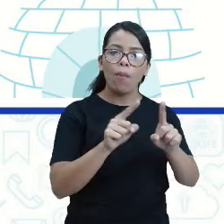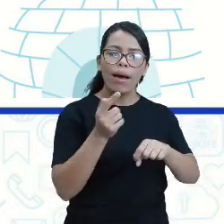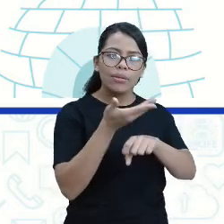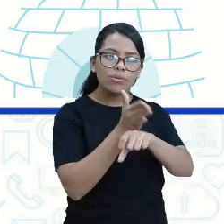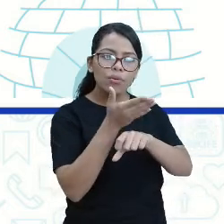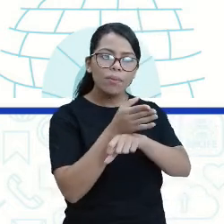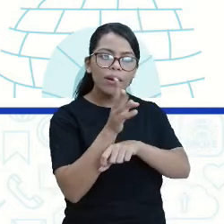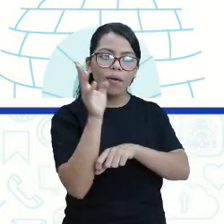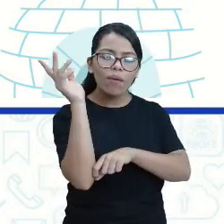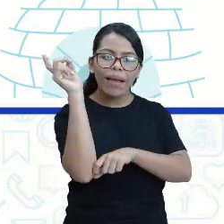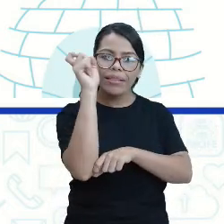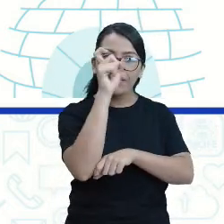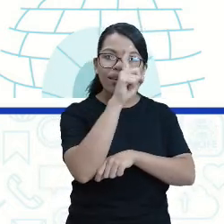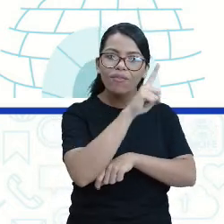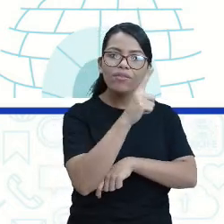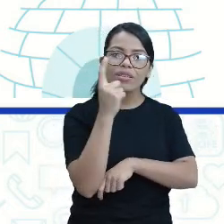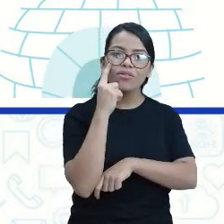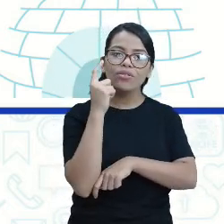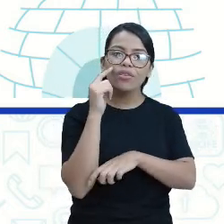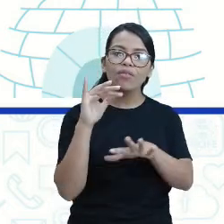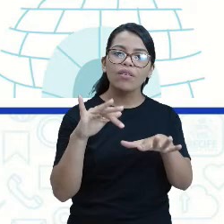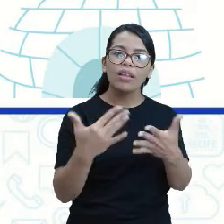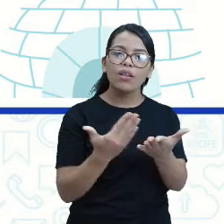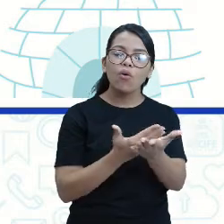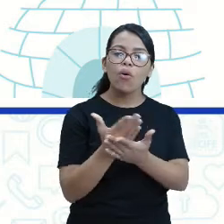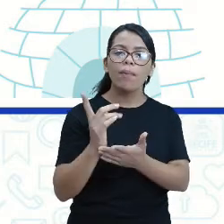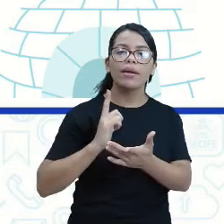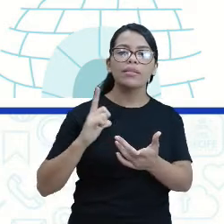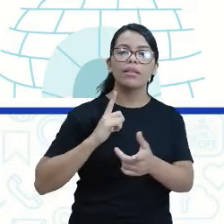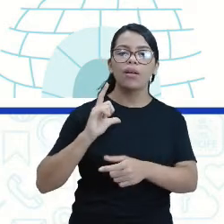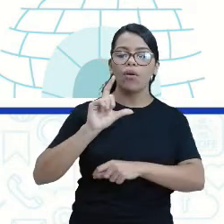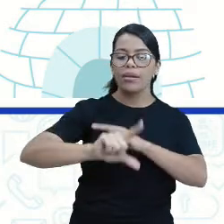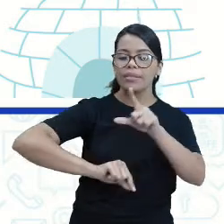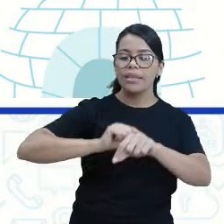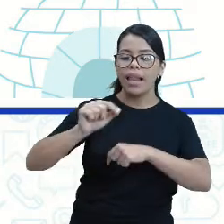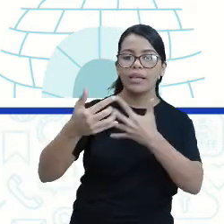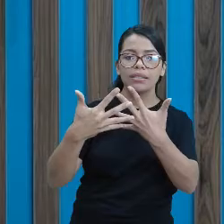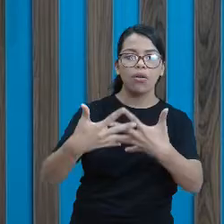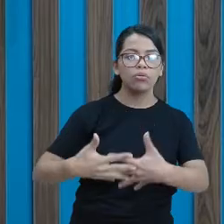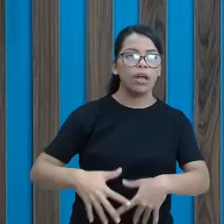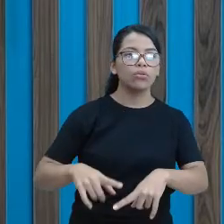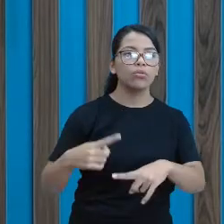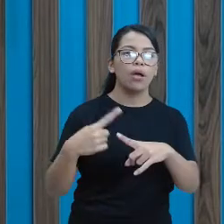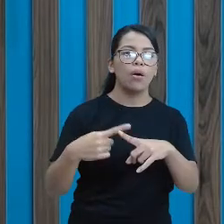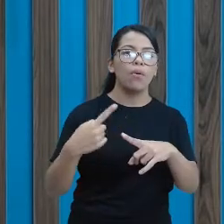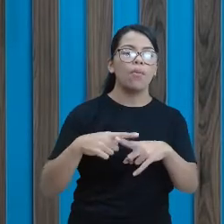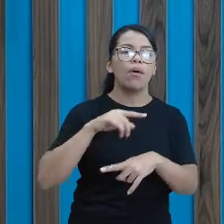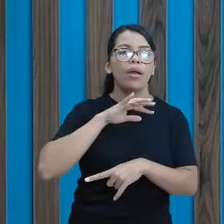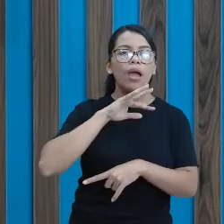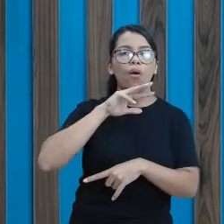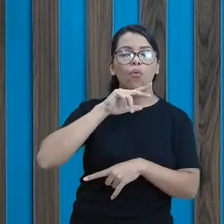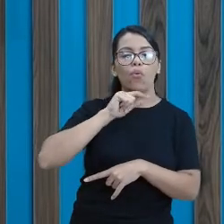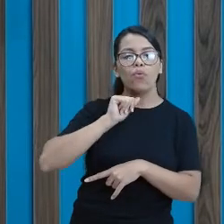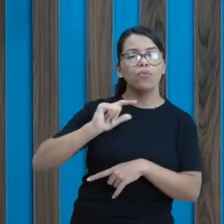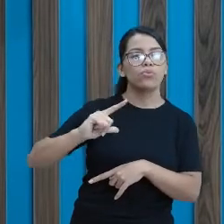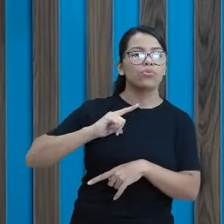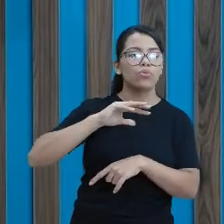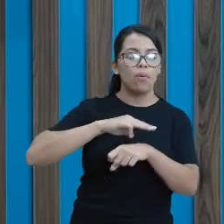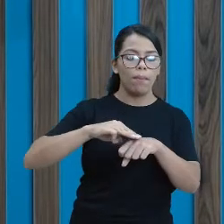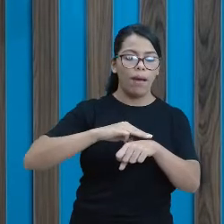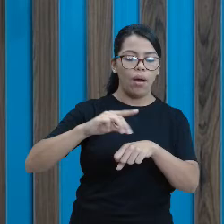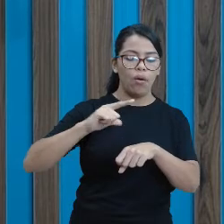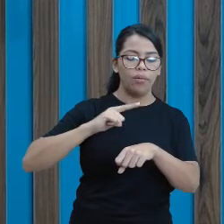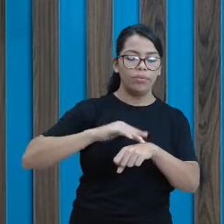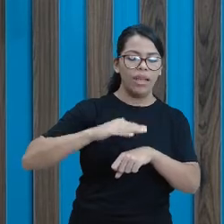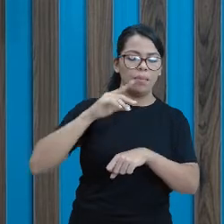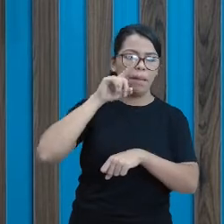acabar acontecendo o quê? Uma seleção natural. A seleção natural vai atuar aqui, pessoal, porque o urso marrom, ele corre mais risco de desaparecer